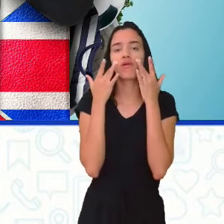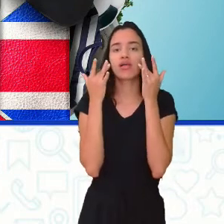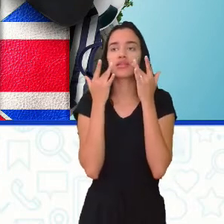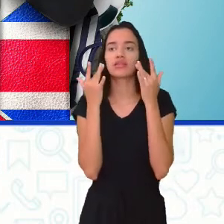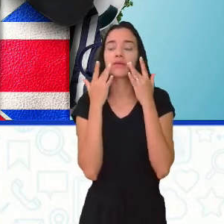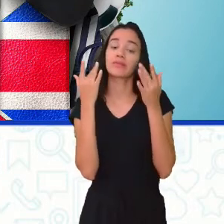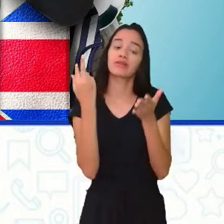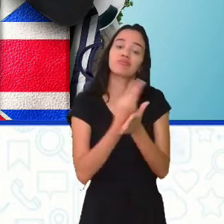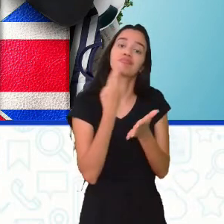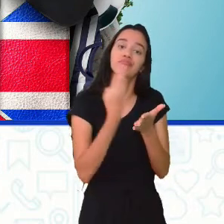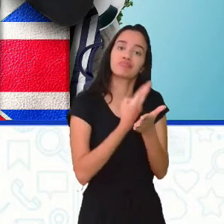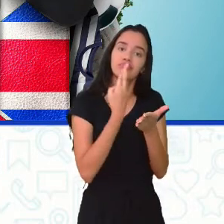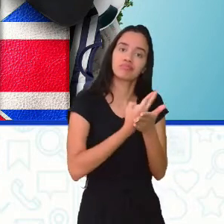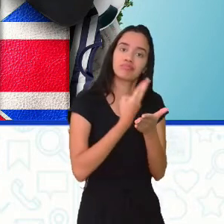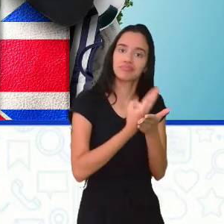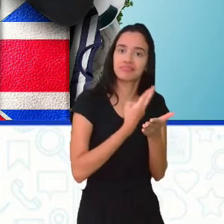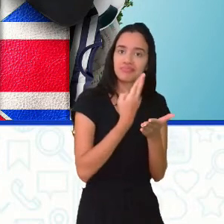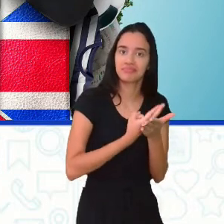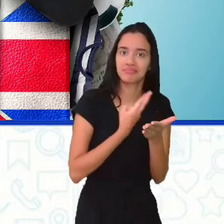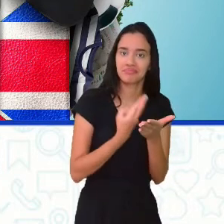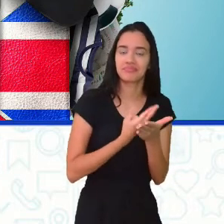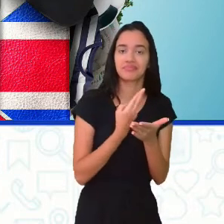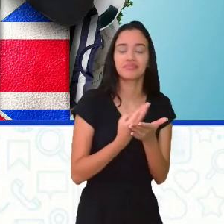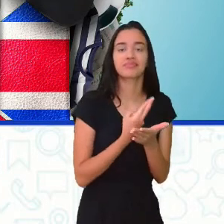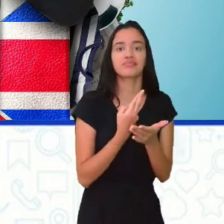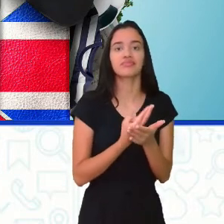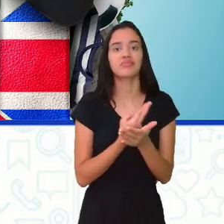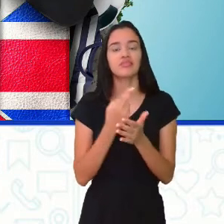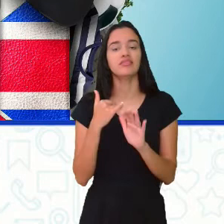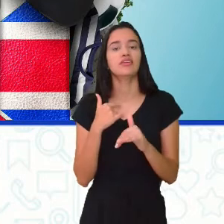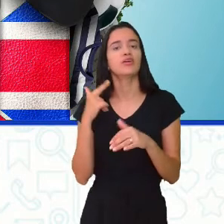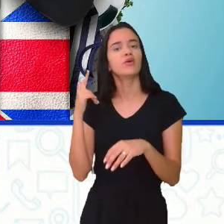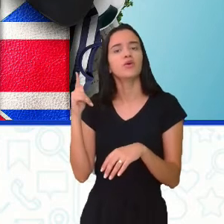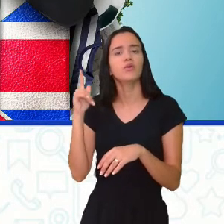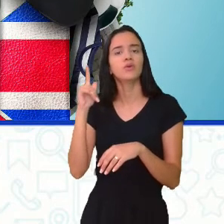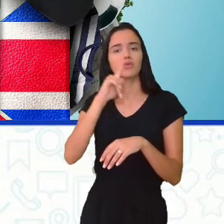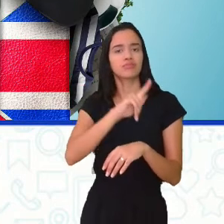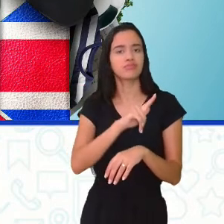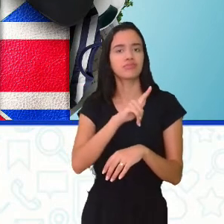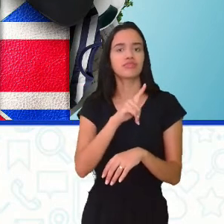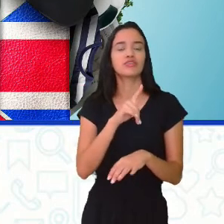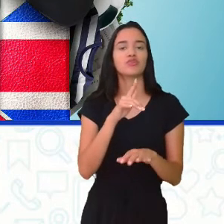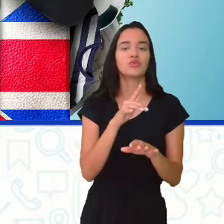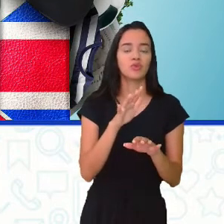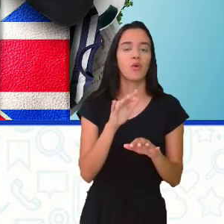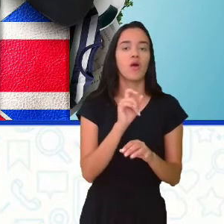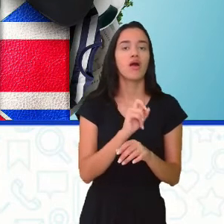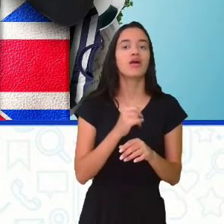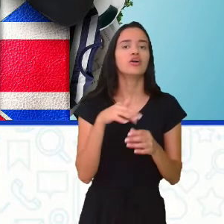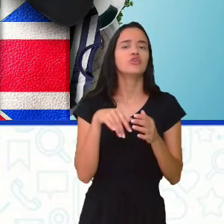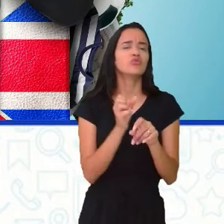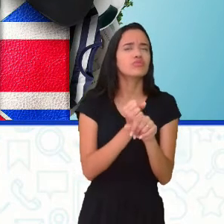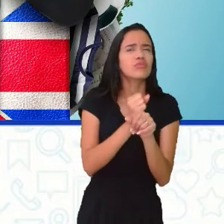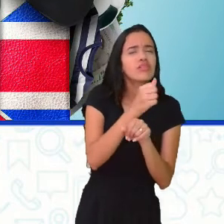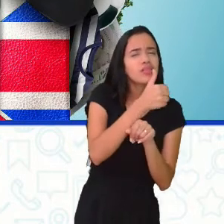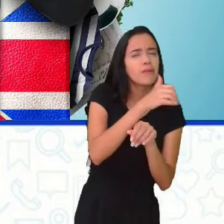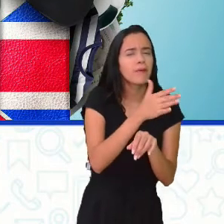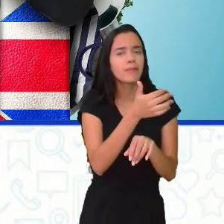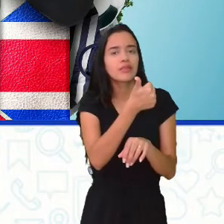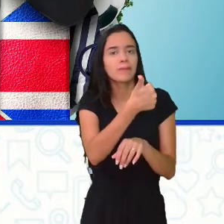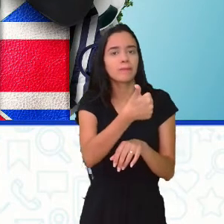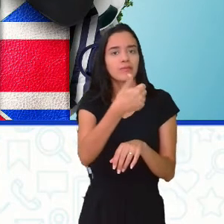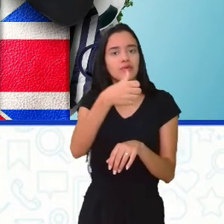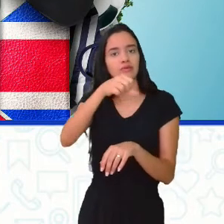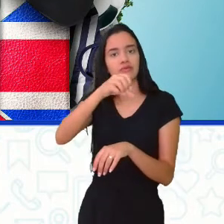de revista e alcançou grande sucesso nos anos de